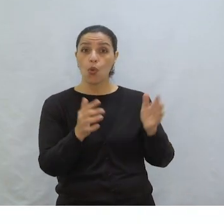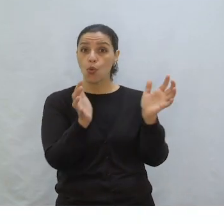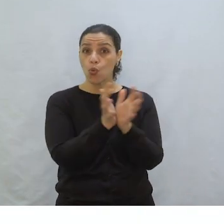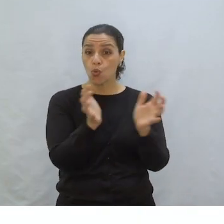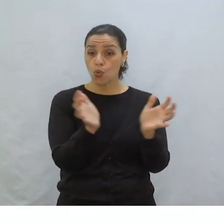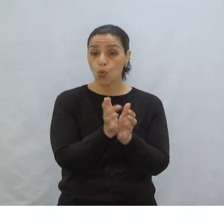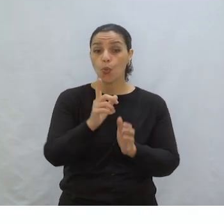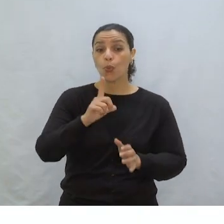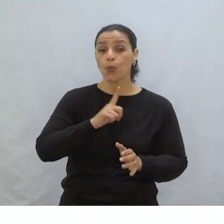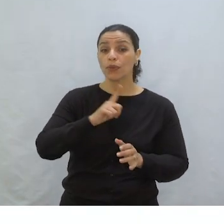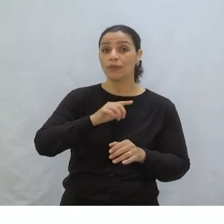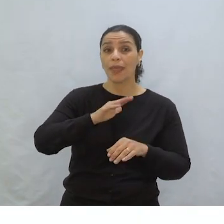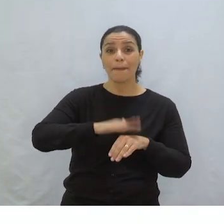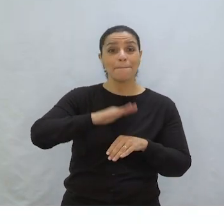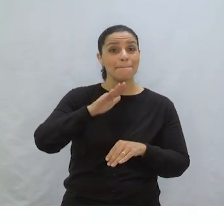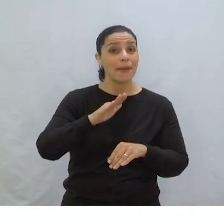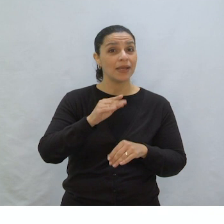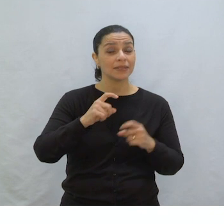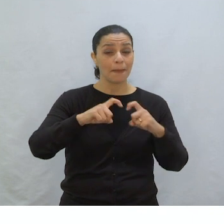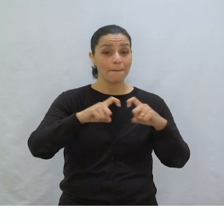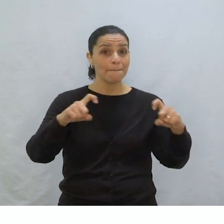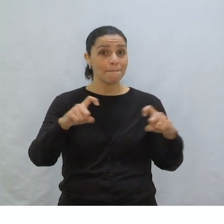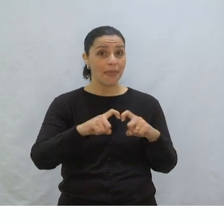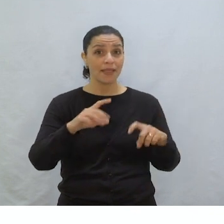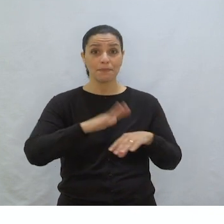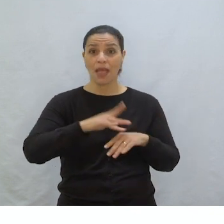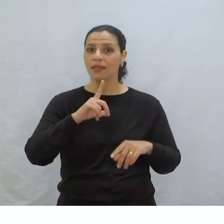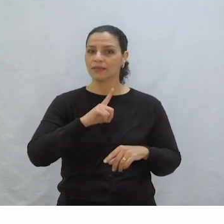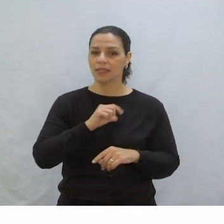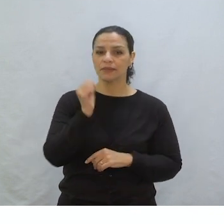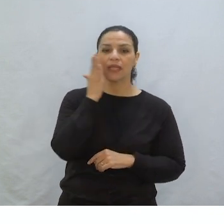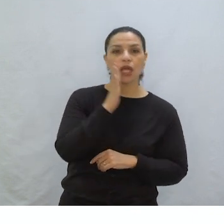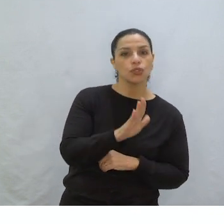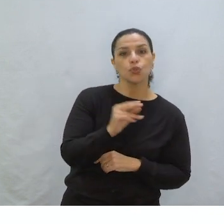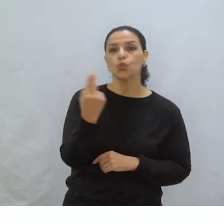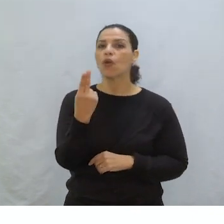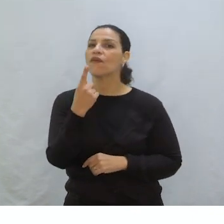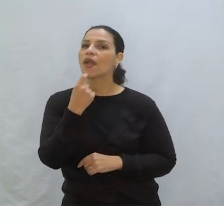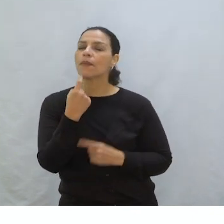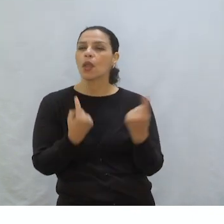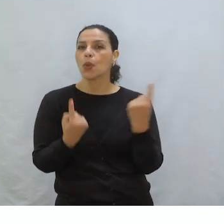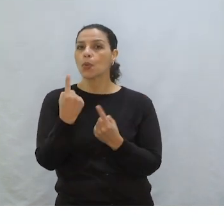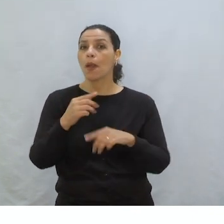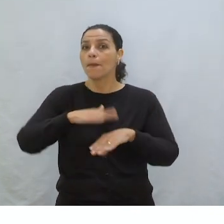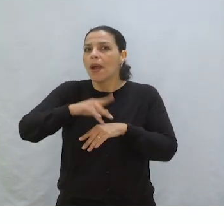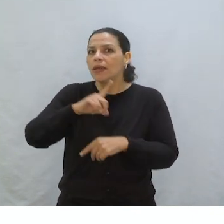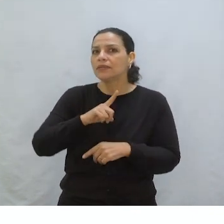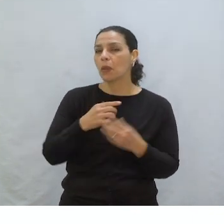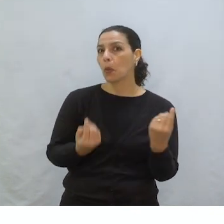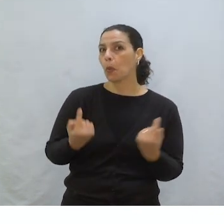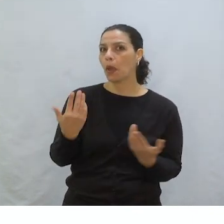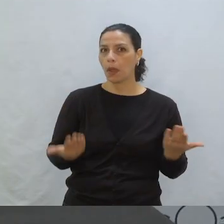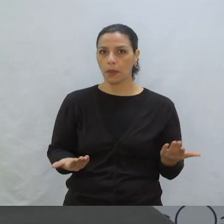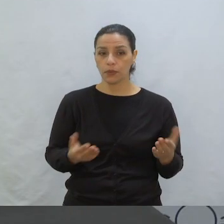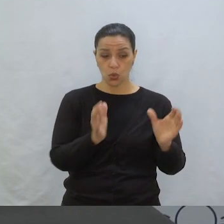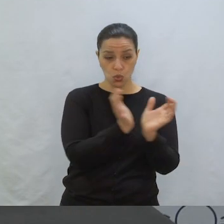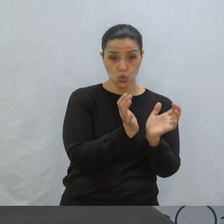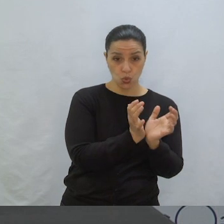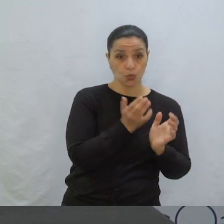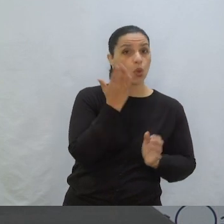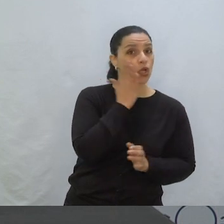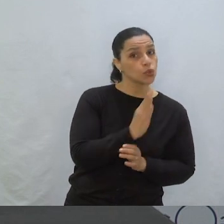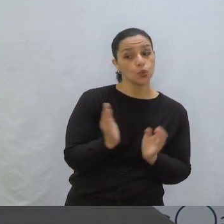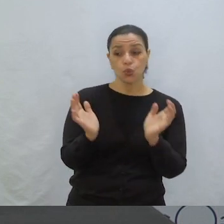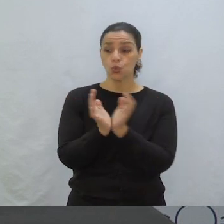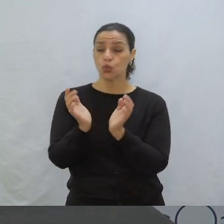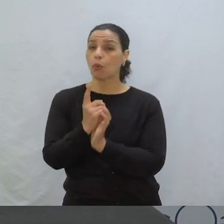Qual é o grupo que possui mais meias? Azul ou vermelho? Ó, esse é o grupo azul e o